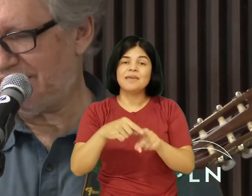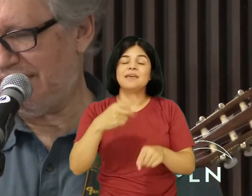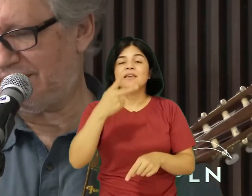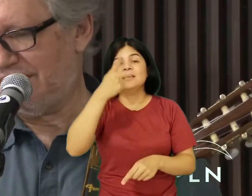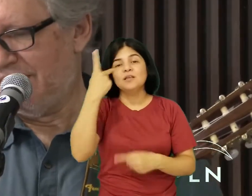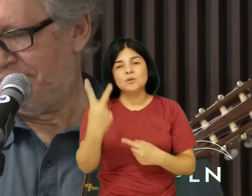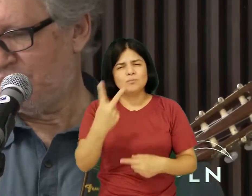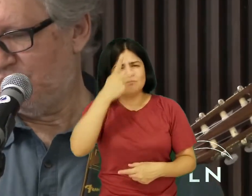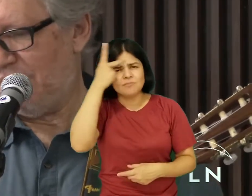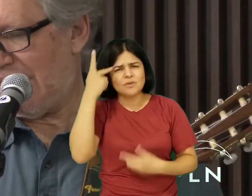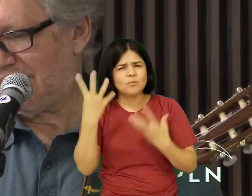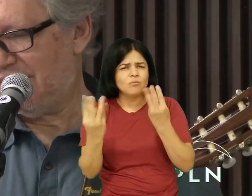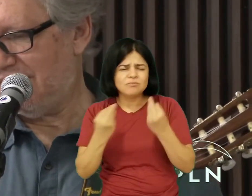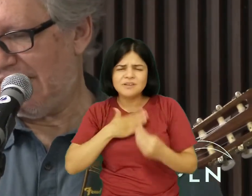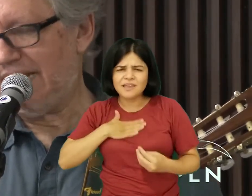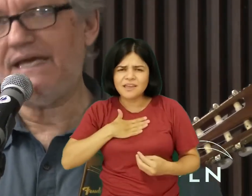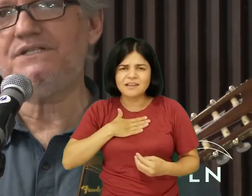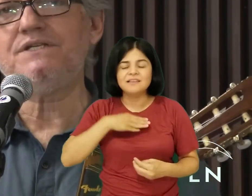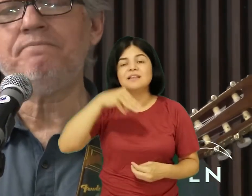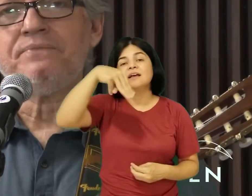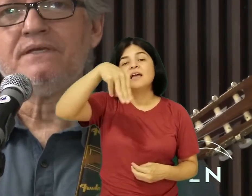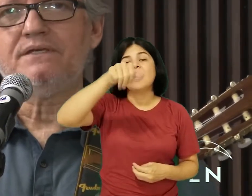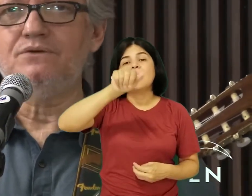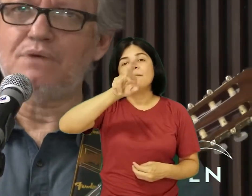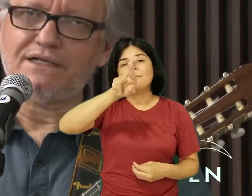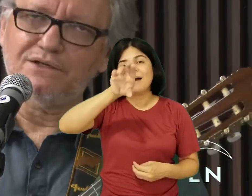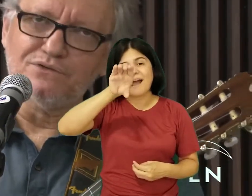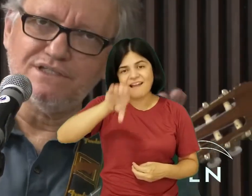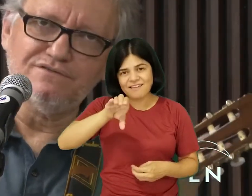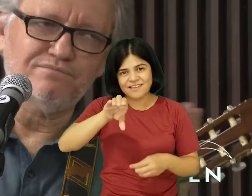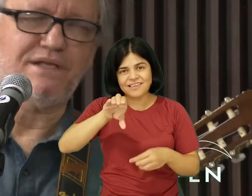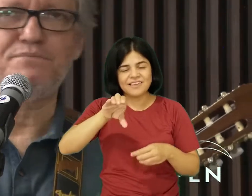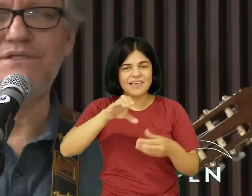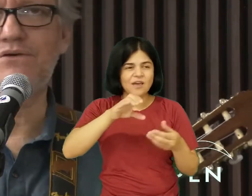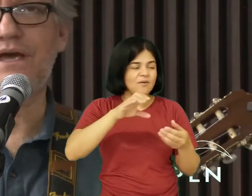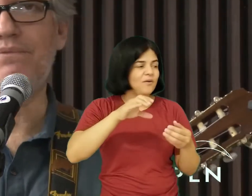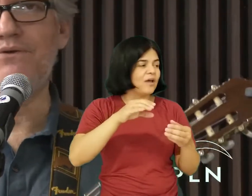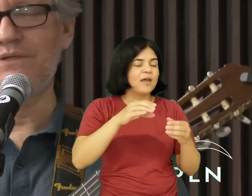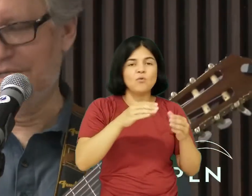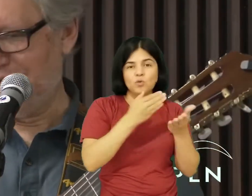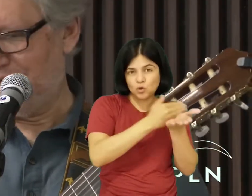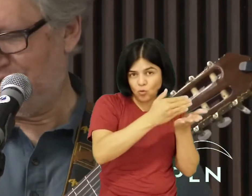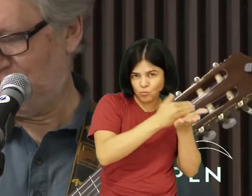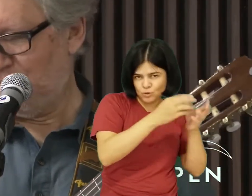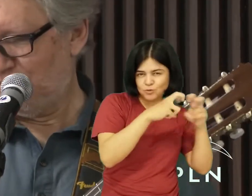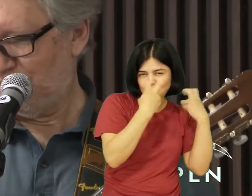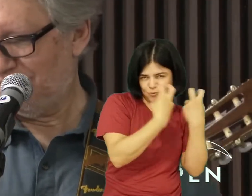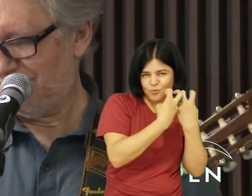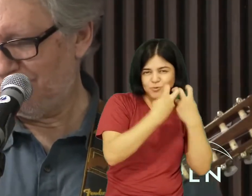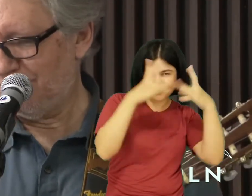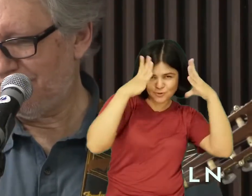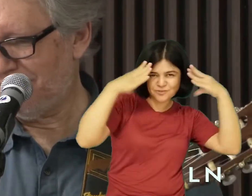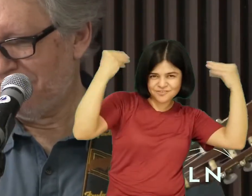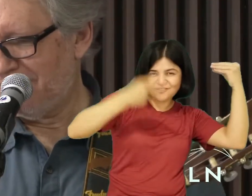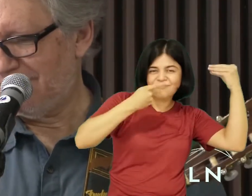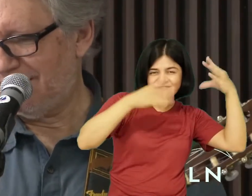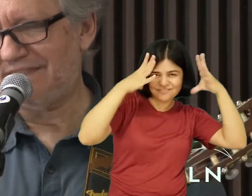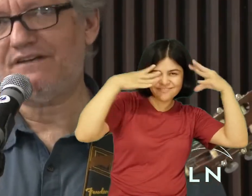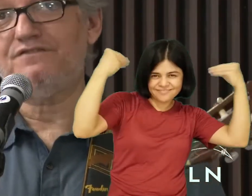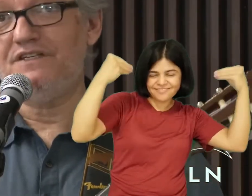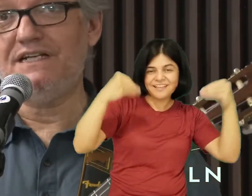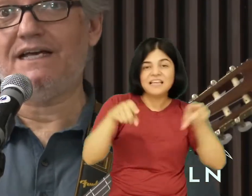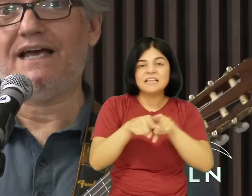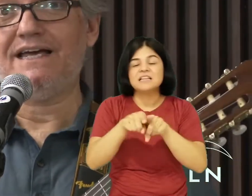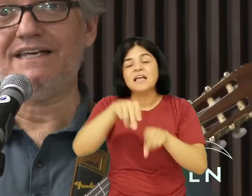muito presentes, o Mark e a Neide, que o Mark, inclusive, o presbítero que abriu o culto de hoje, e eles